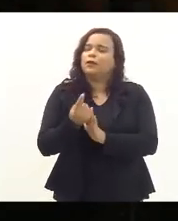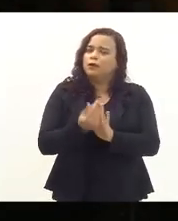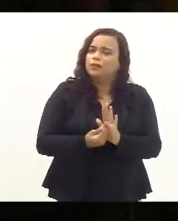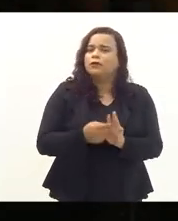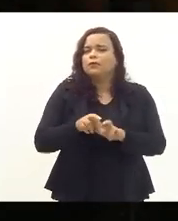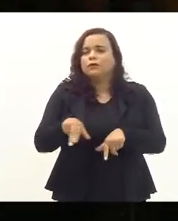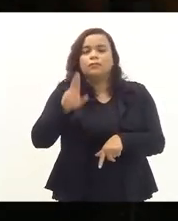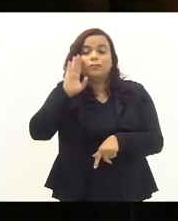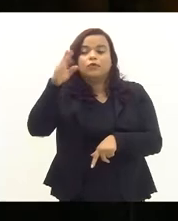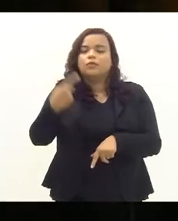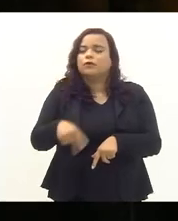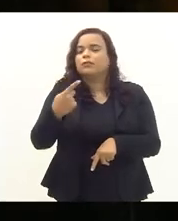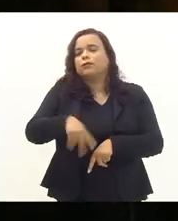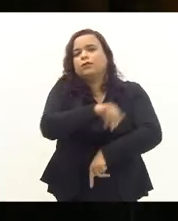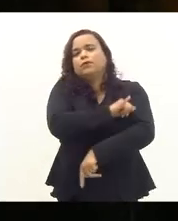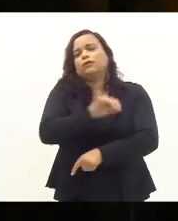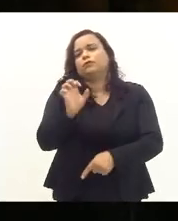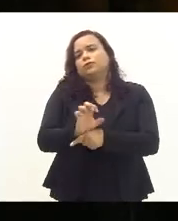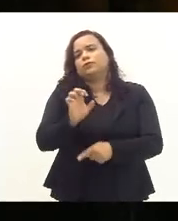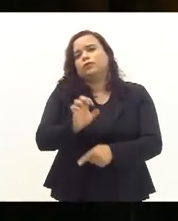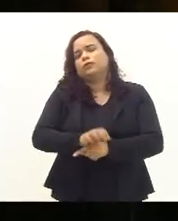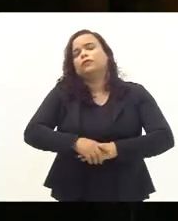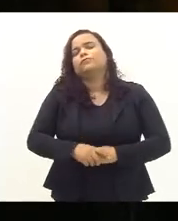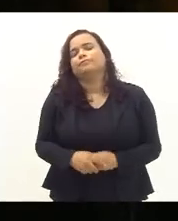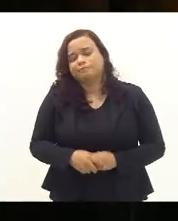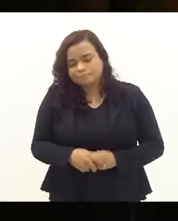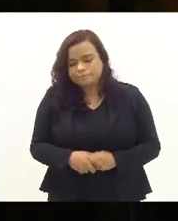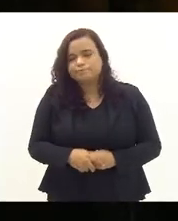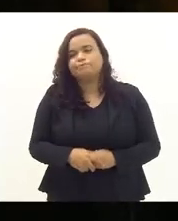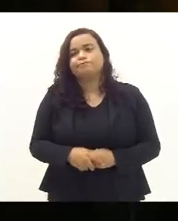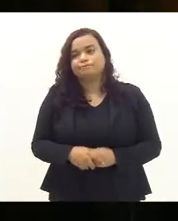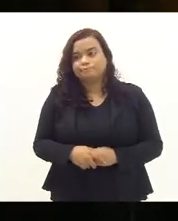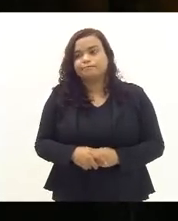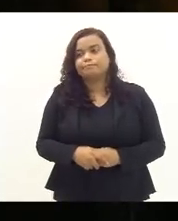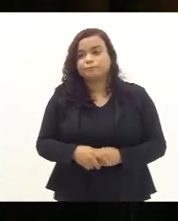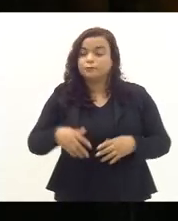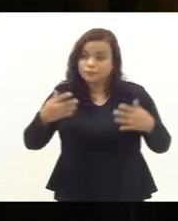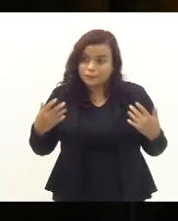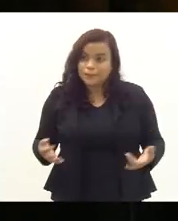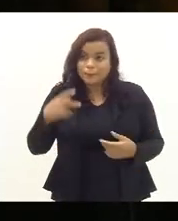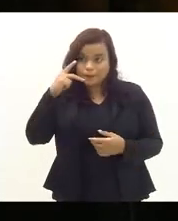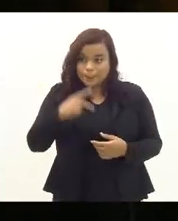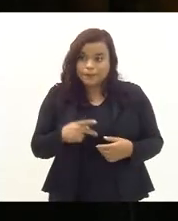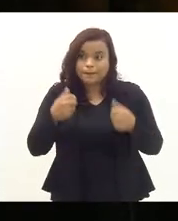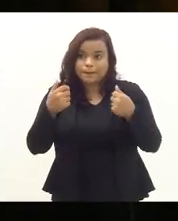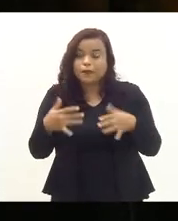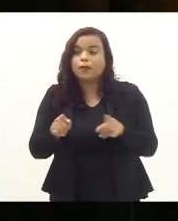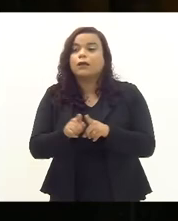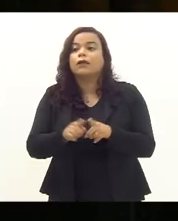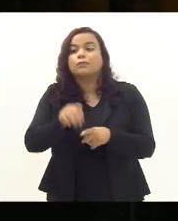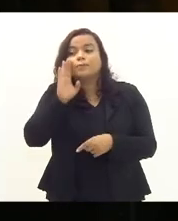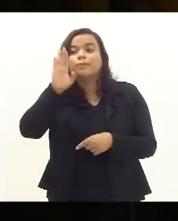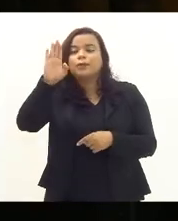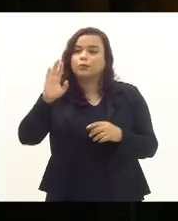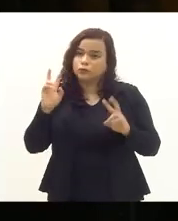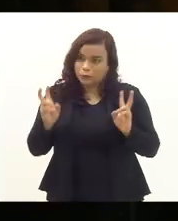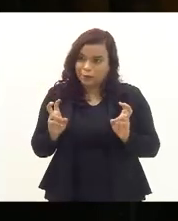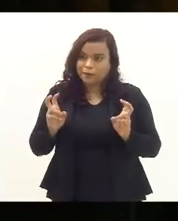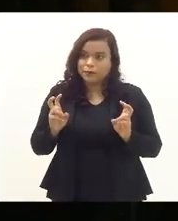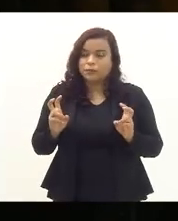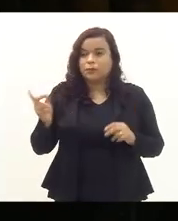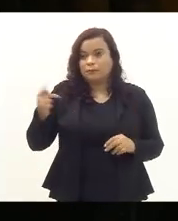e as prioridades que esse orçamento tem que ter E aí senhora presidenta falando de prioridade